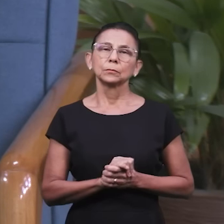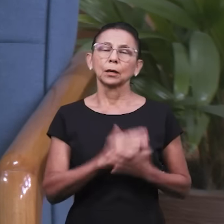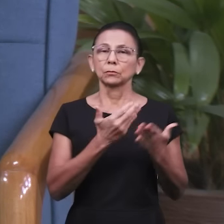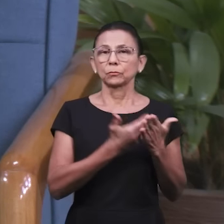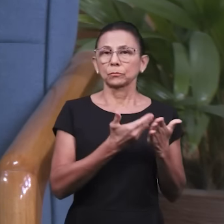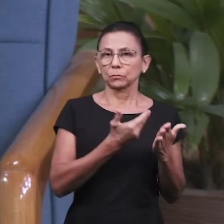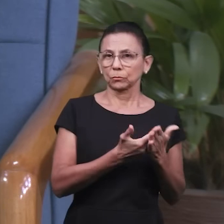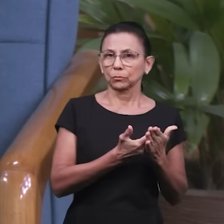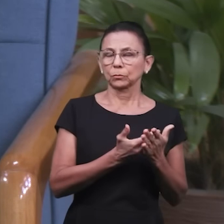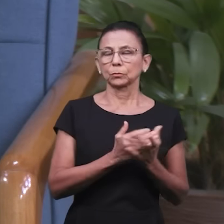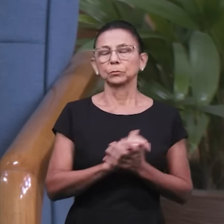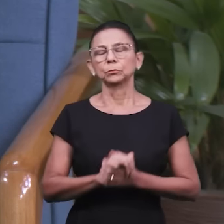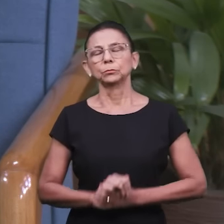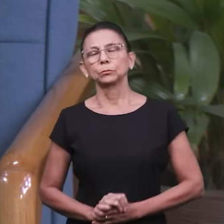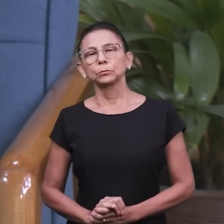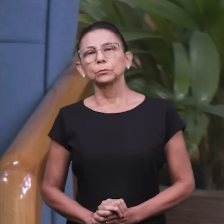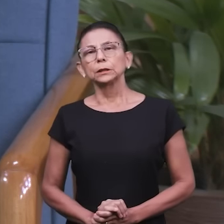estudando,